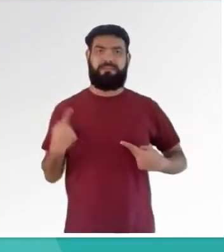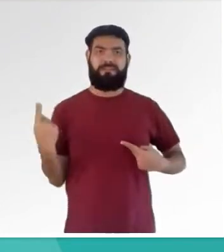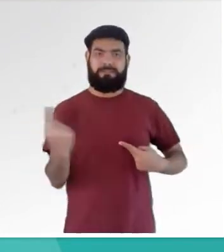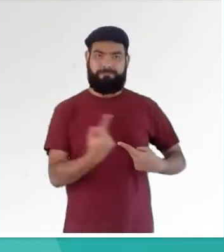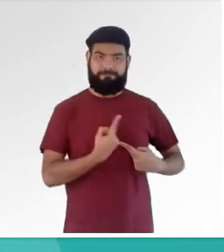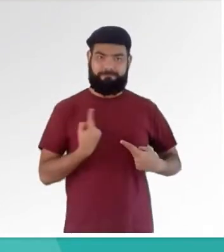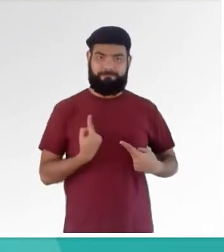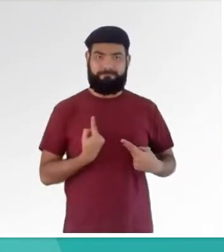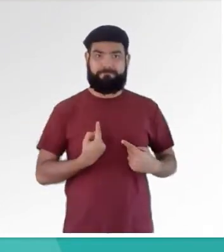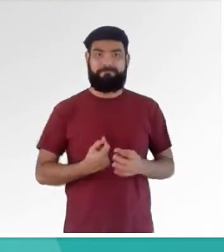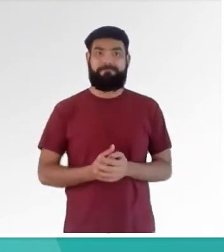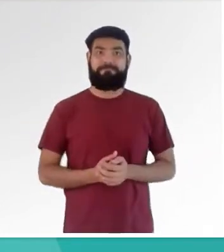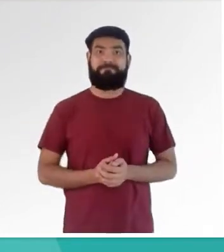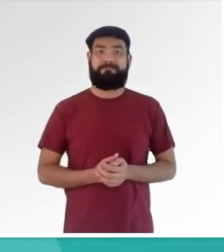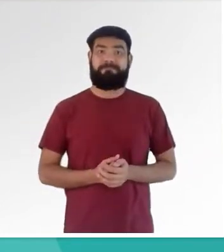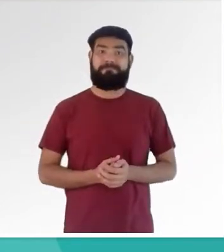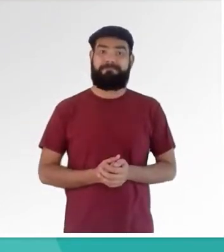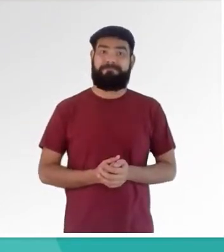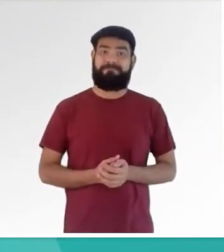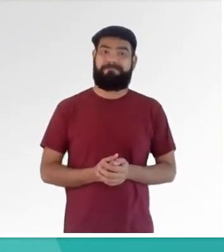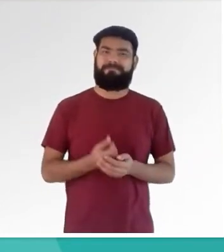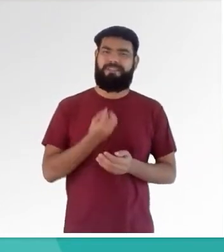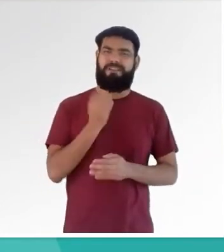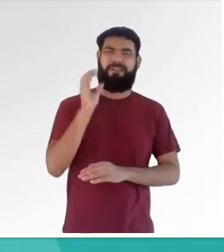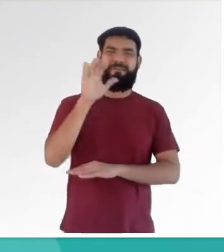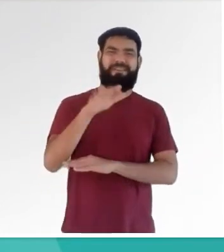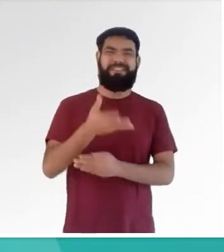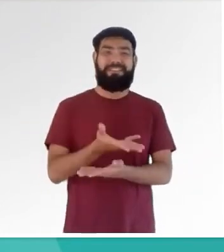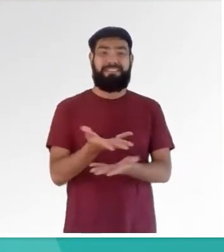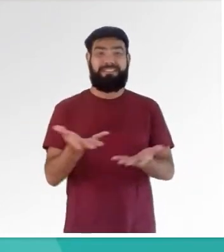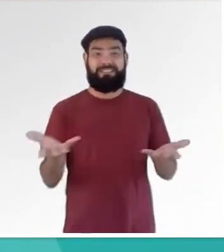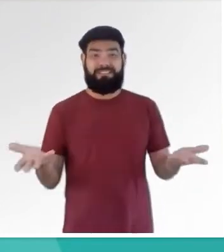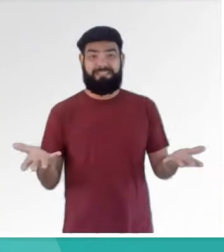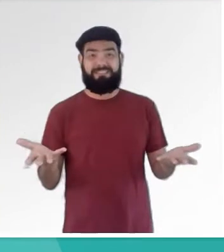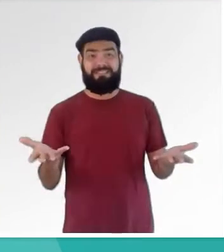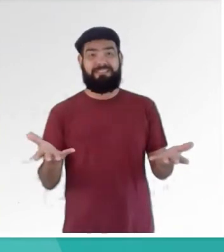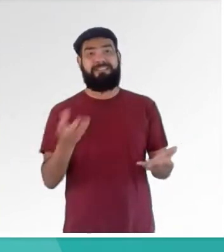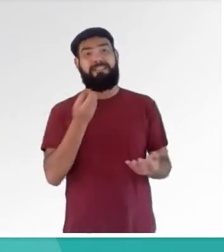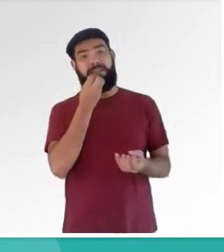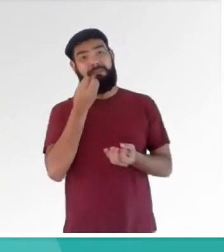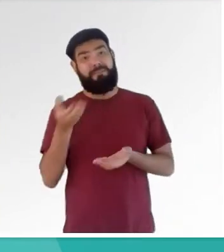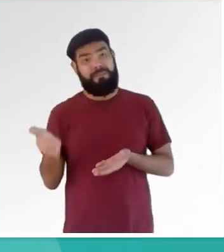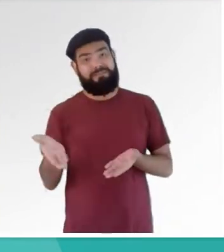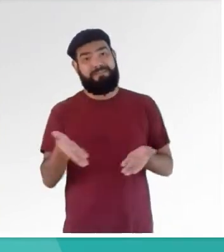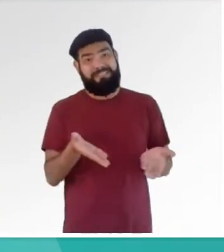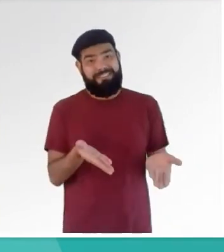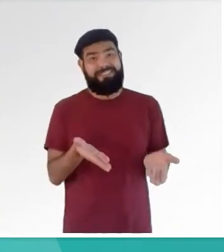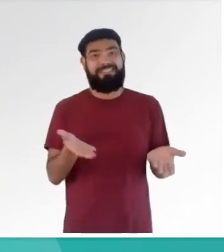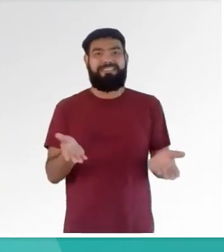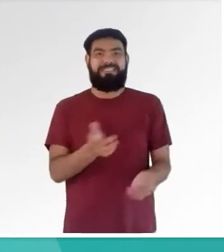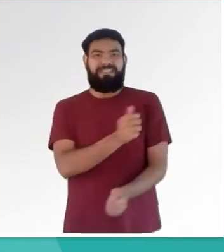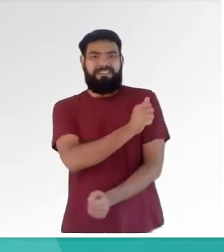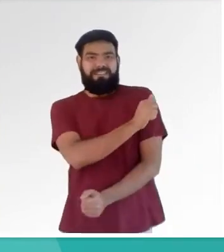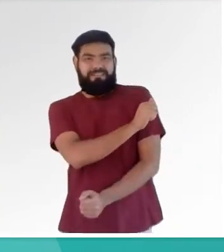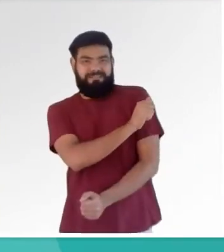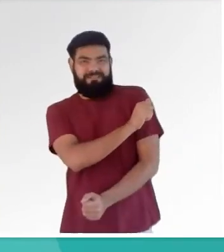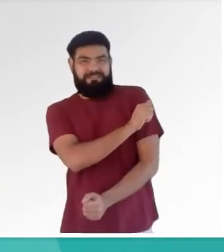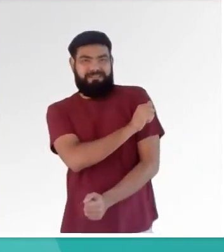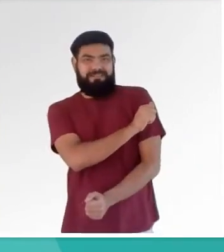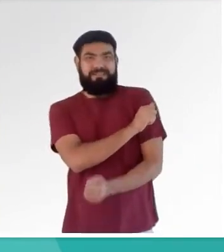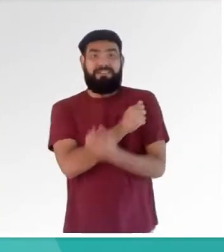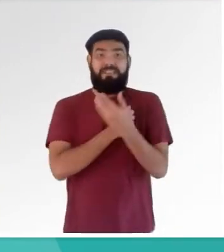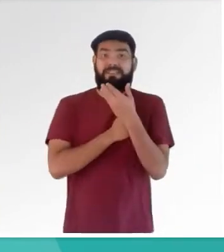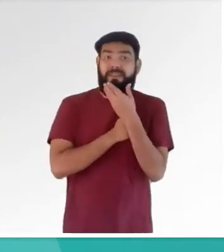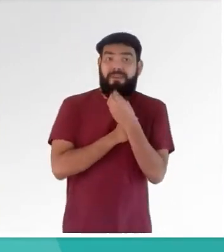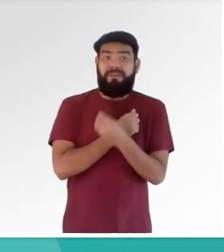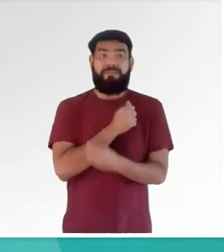Muito boa tarde a todos, boa tarde, sejam bem-vindos, né, nossos queridos alunos, nossas alunas, professores,